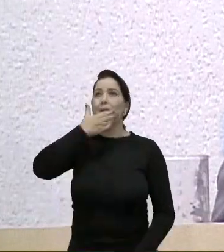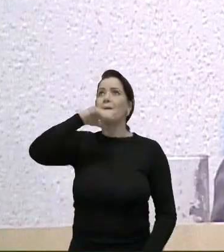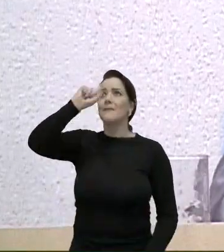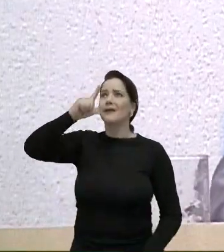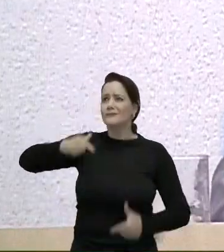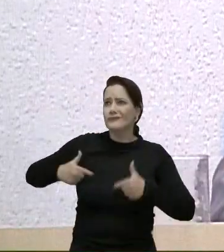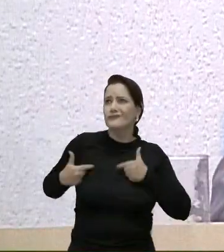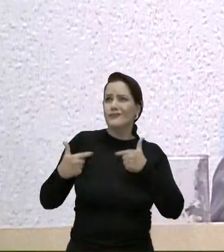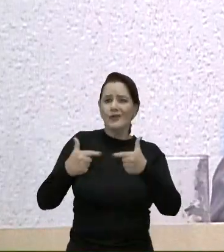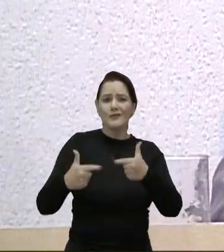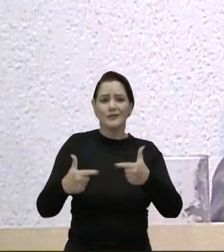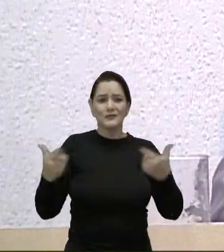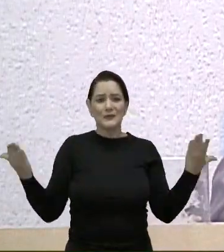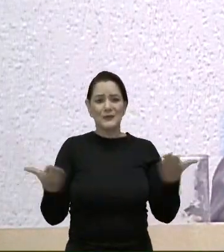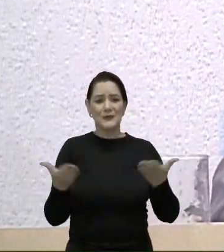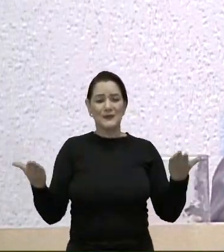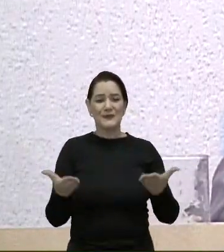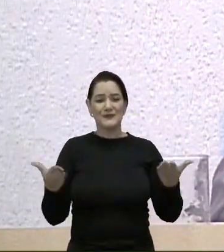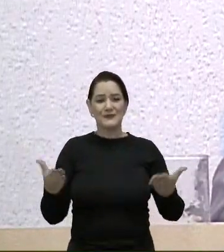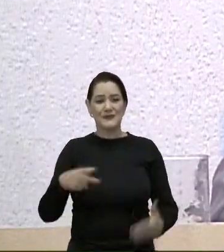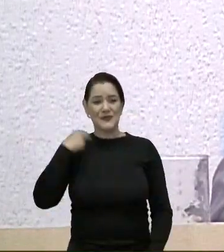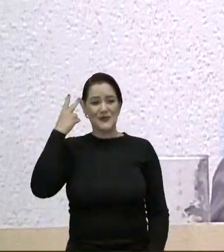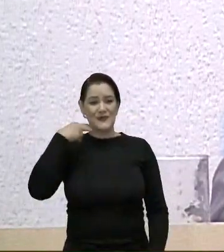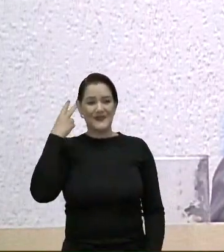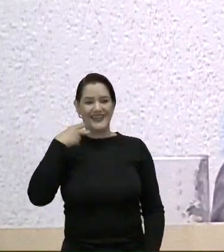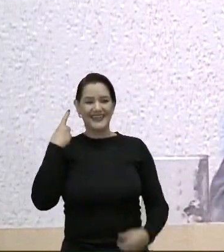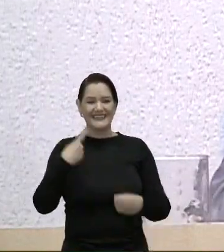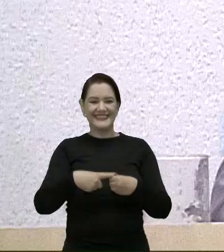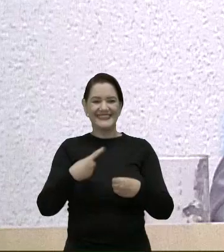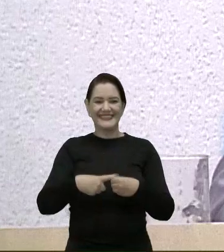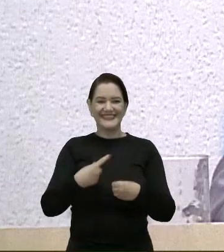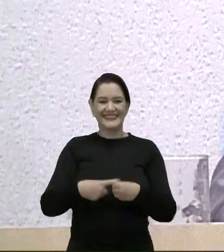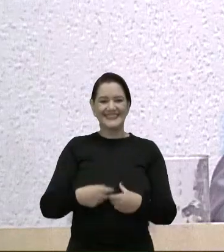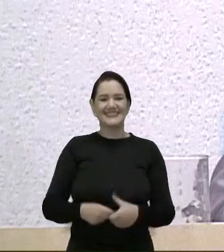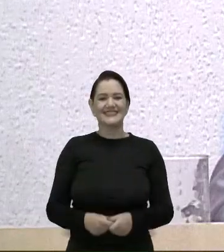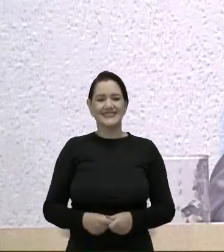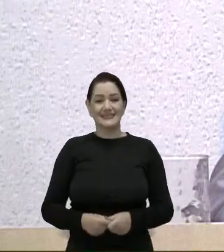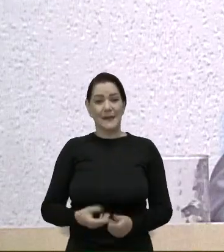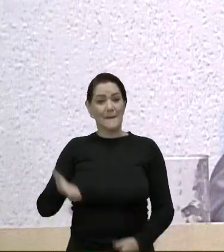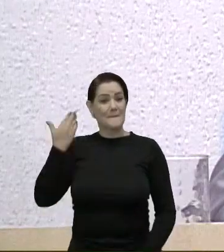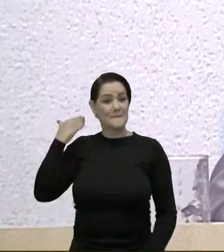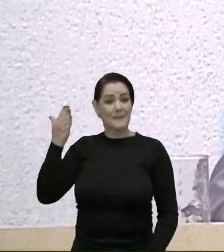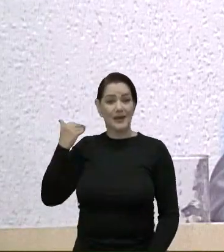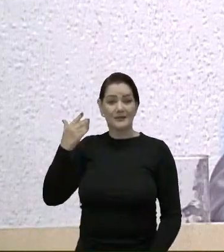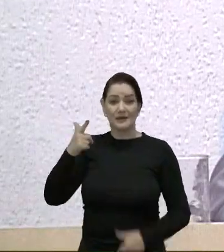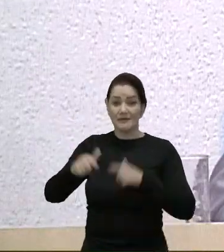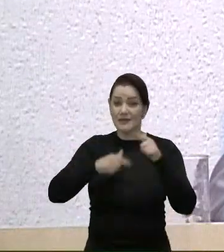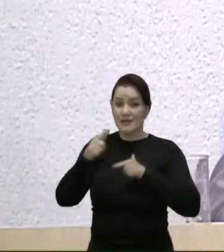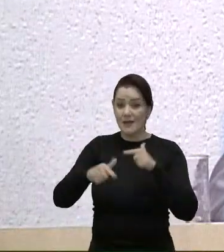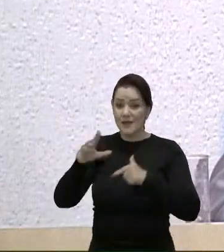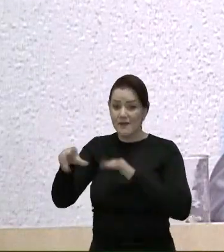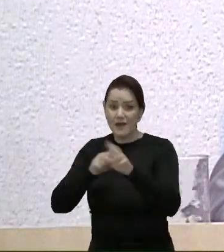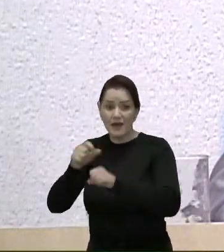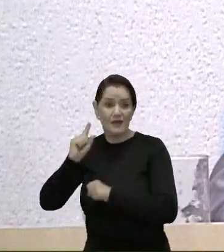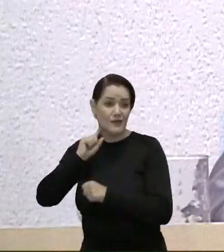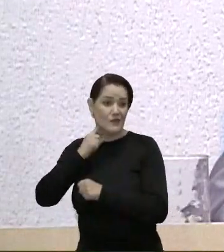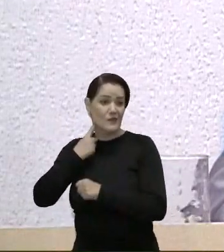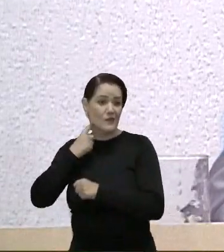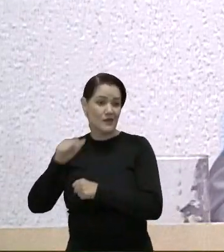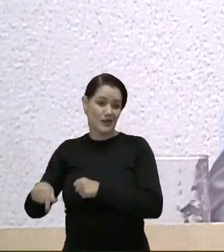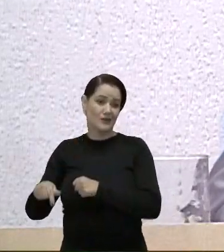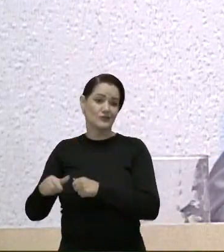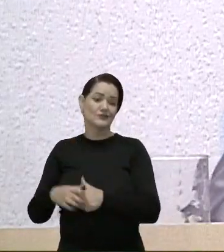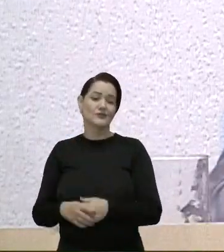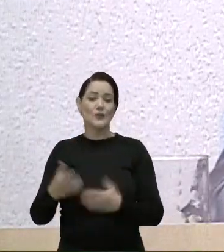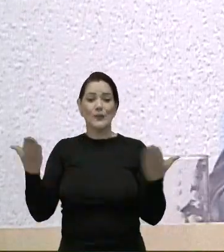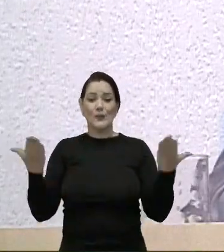cima. E hoje eu posso falar para vocês como vereador dessa cidade, né? Um ex-coletor de lixo da cidade de Taubaté, do bairro Água Quente, realizando um